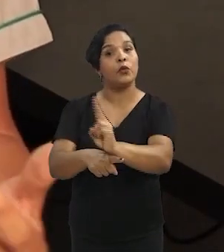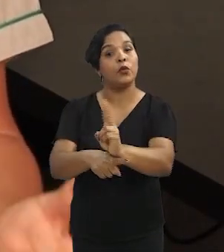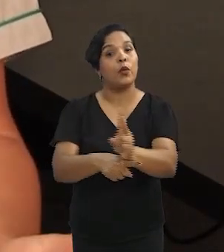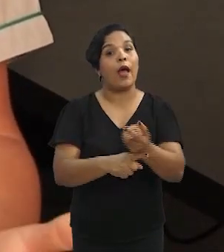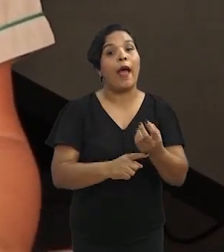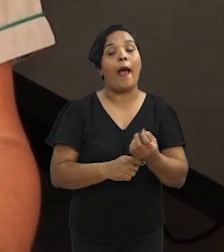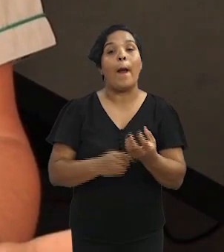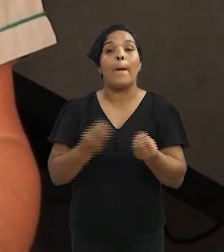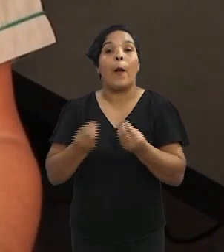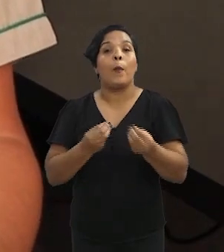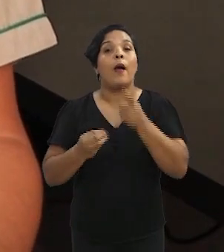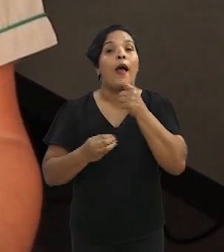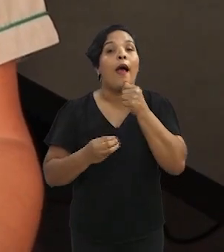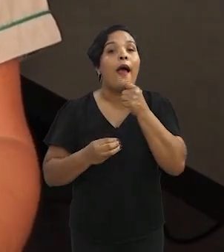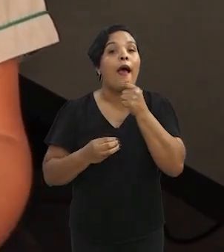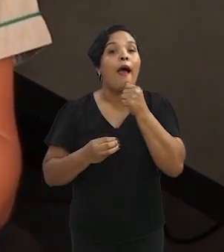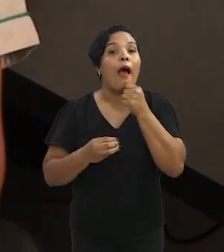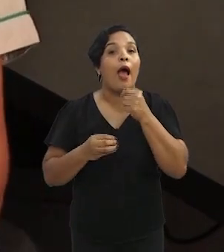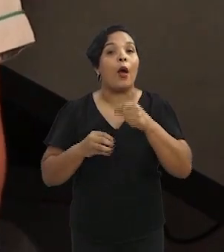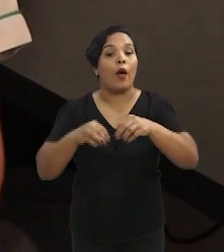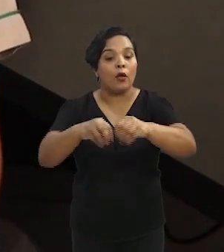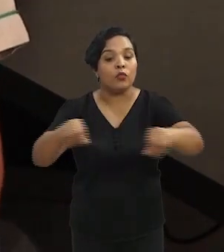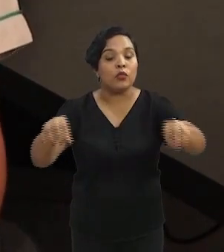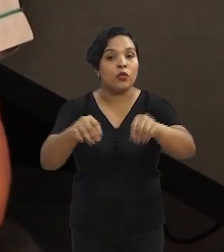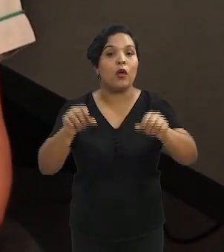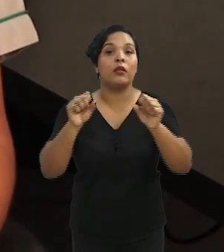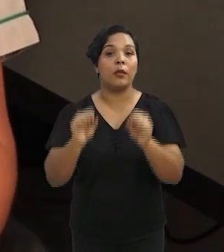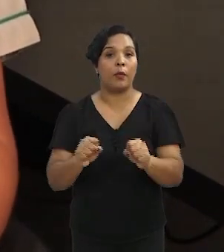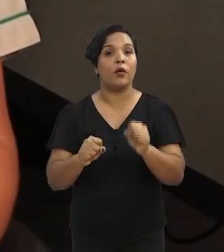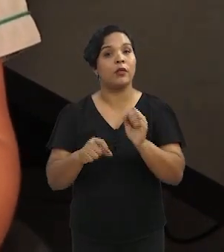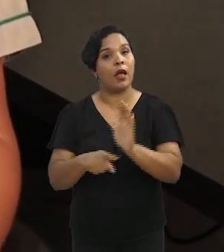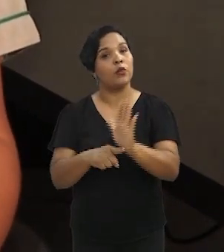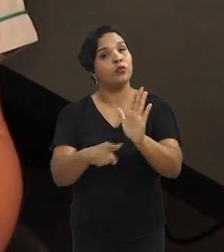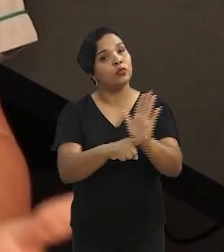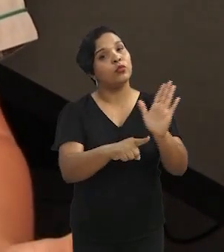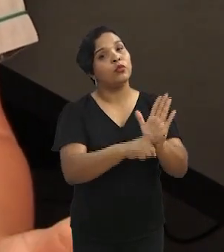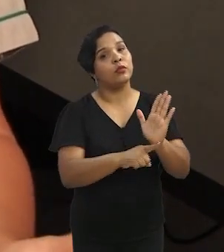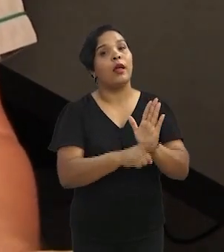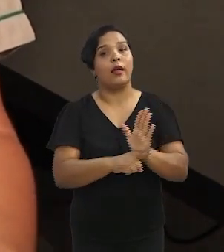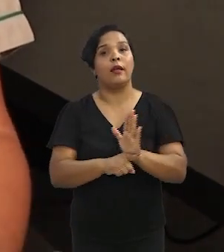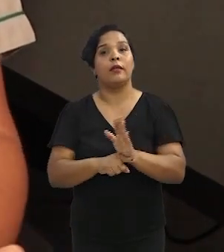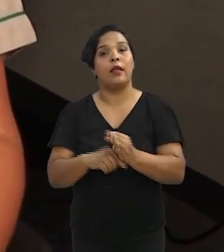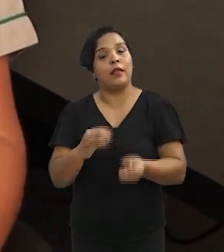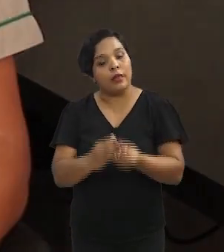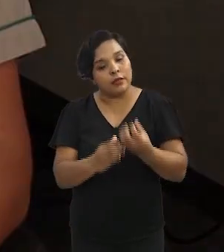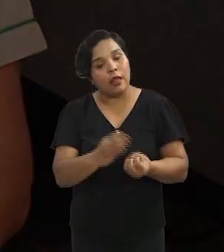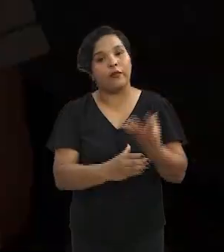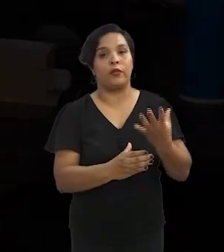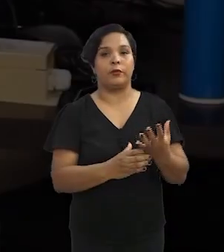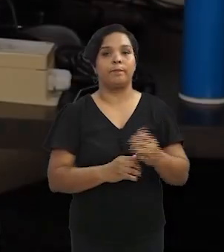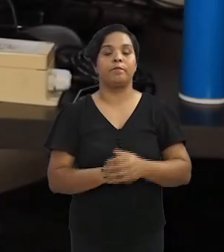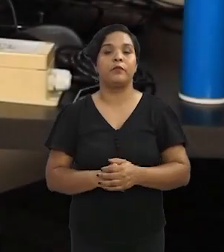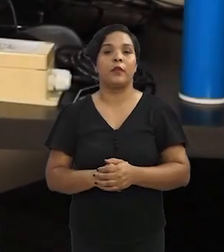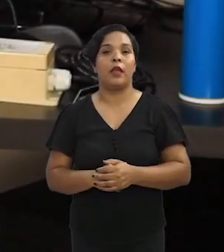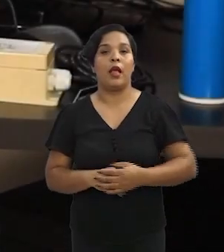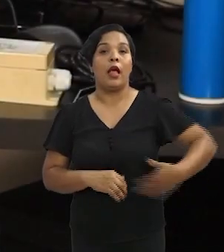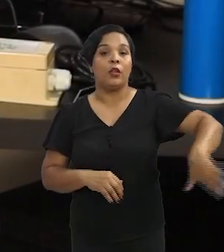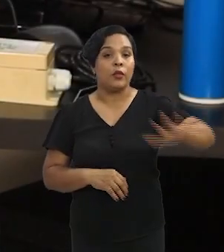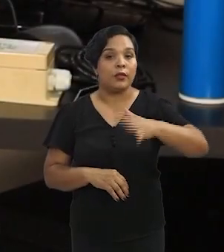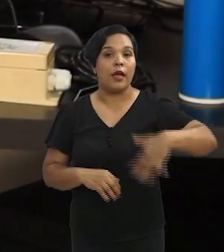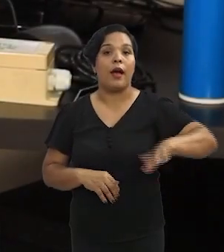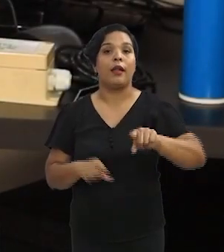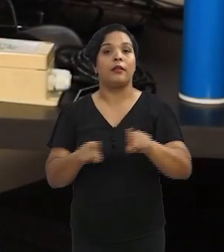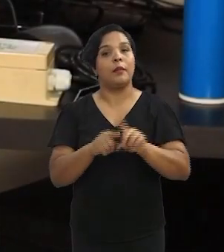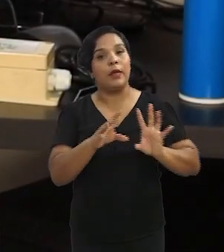a quantidade de água ali no solo, de forma que ela possa suprir a necessidade das suas lavouras. Como a nossa área